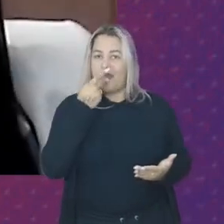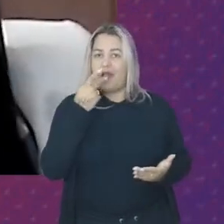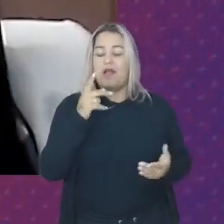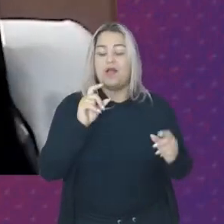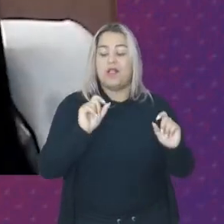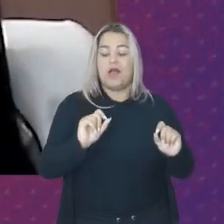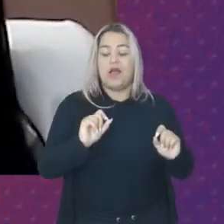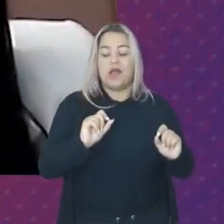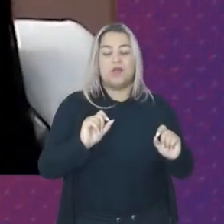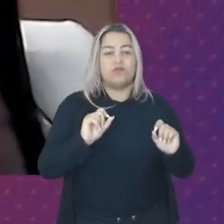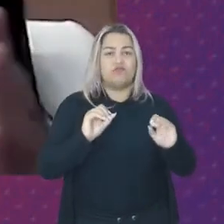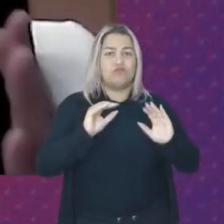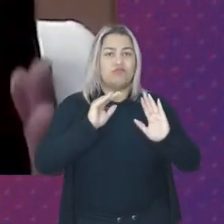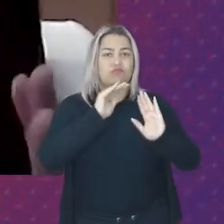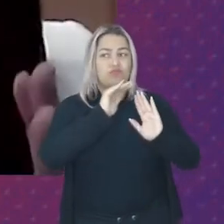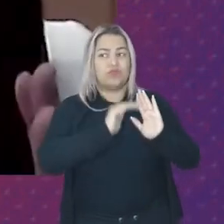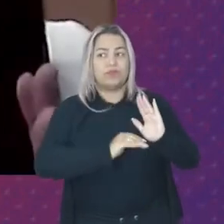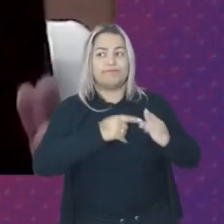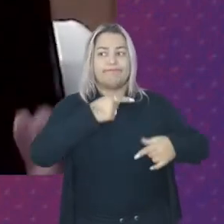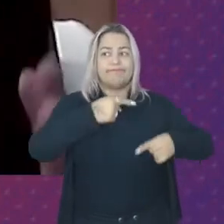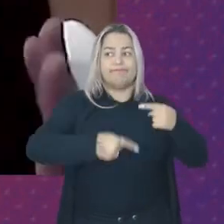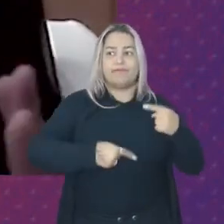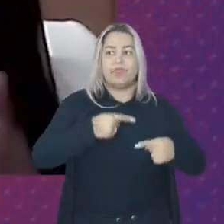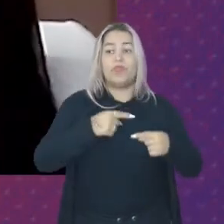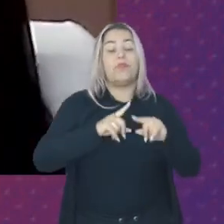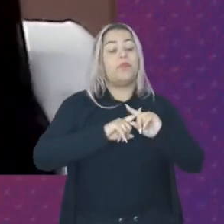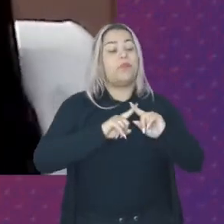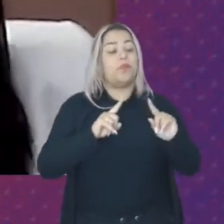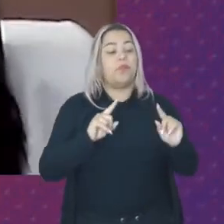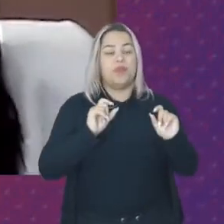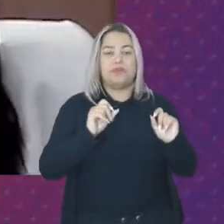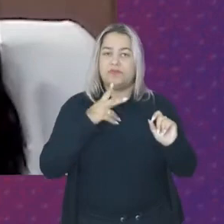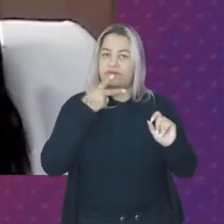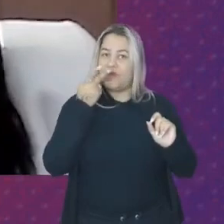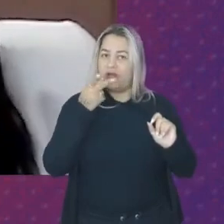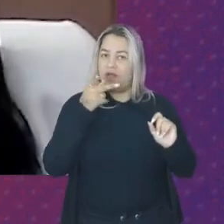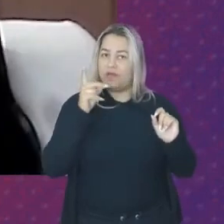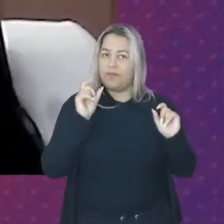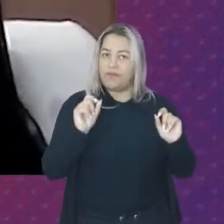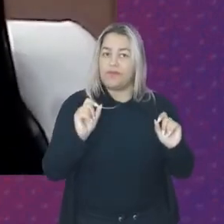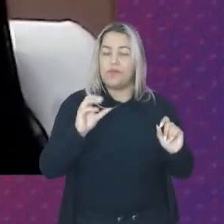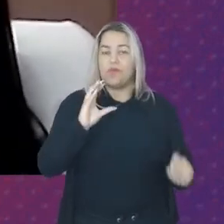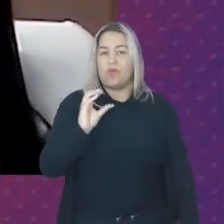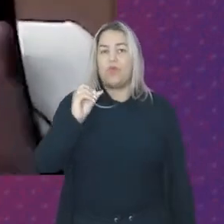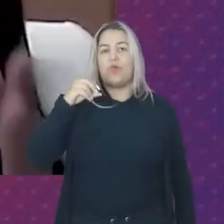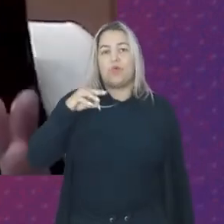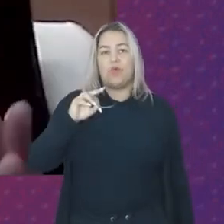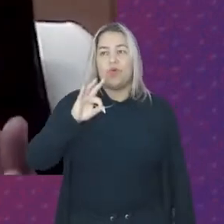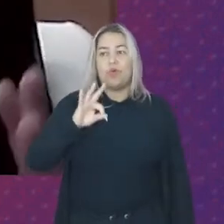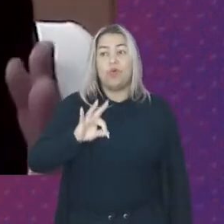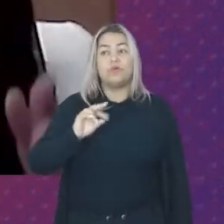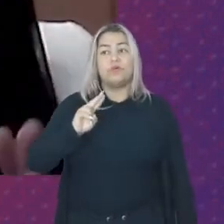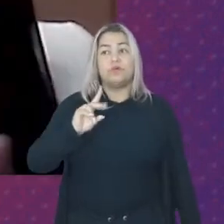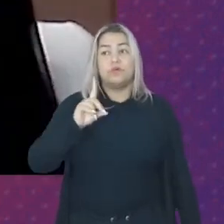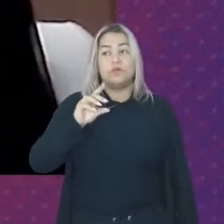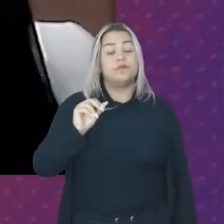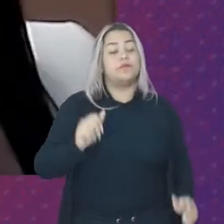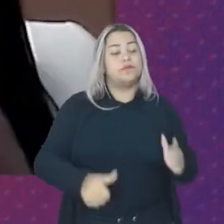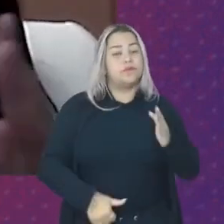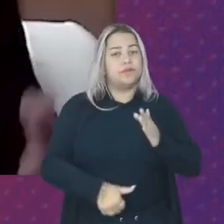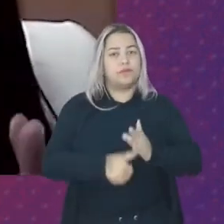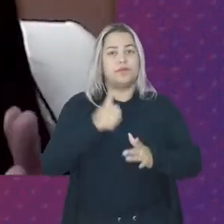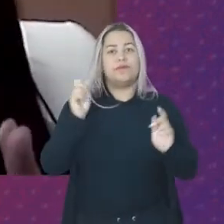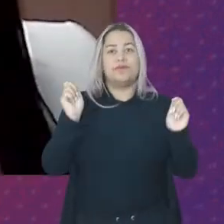respeito de conteúdo político, mas para a gente falar um pouco disso, de conteúdo, primeiro a gente